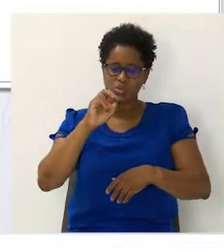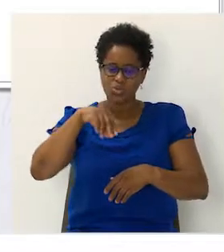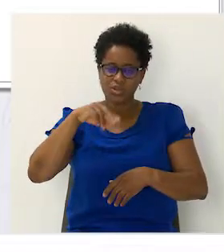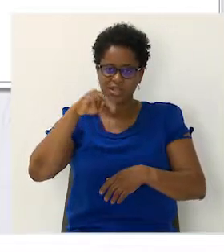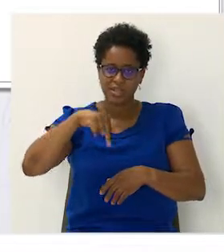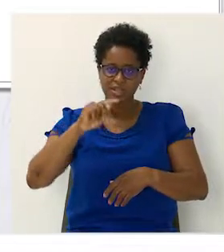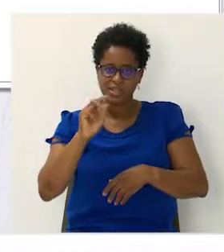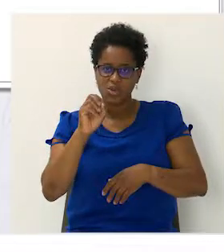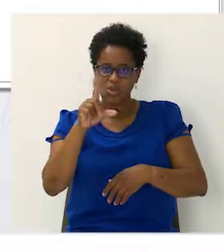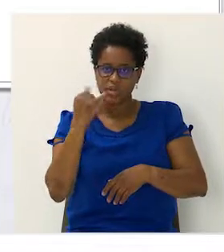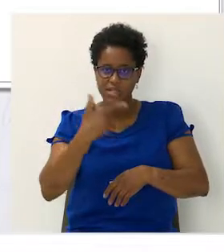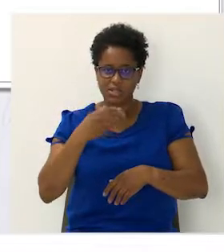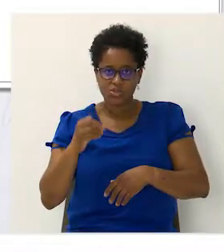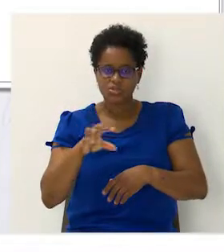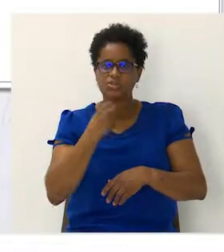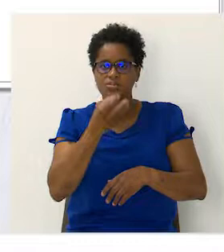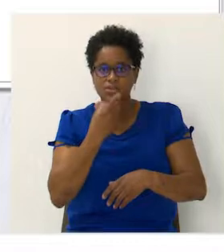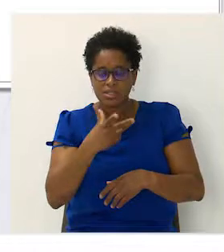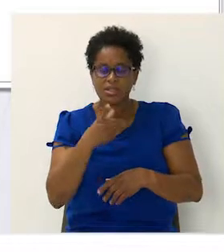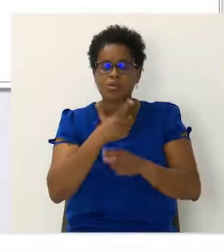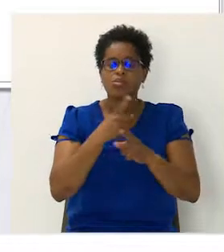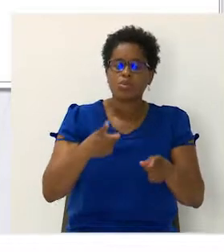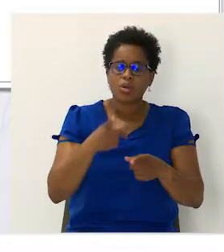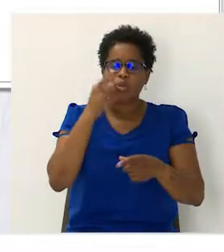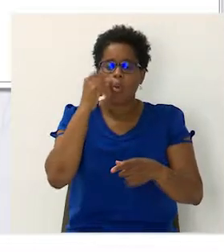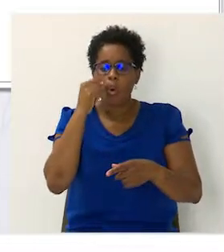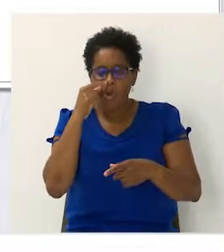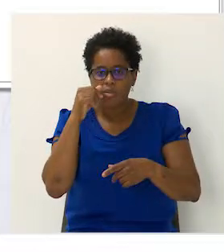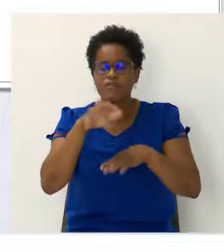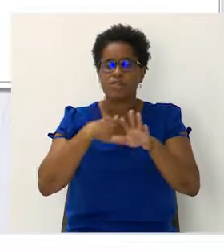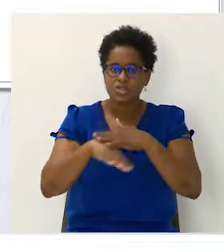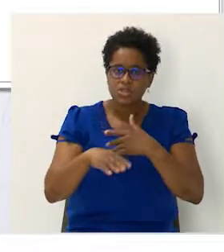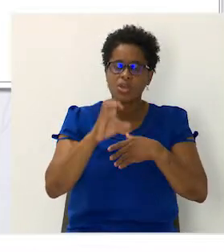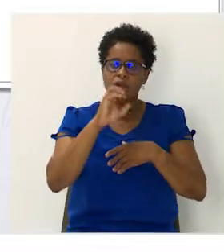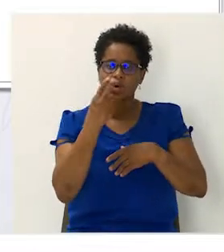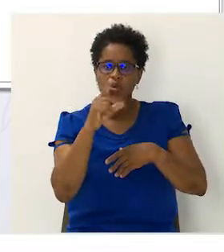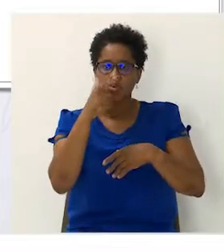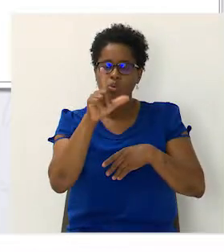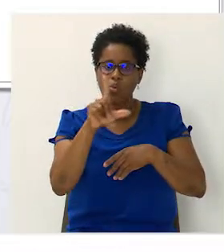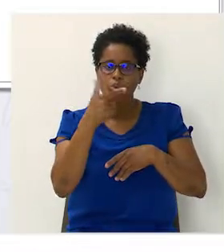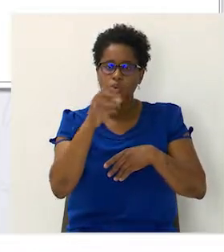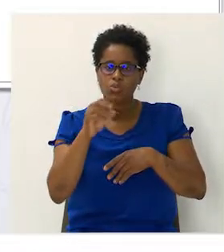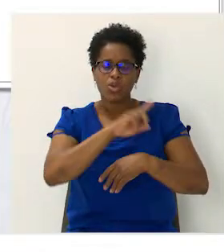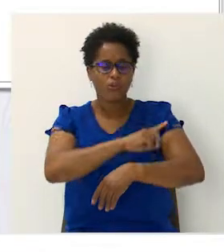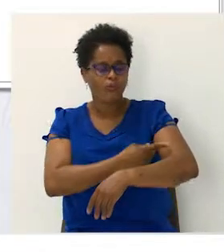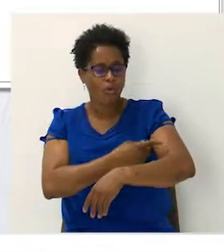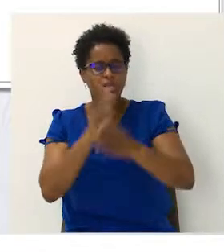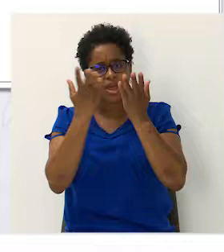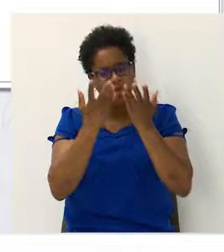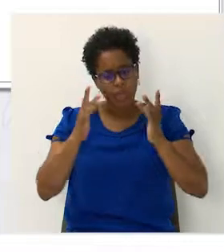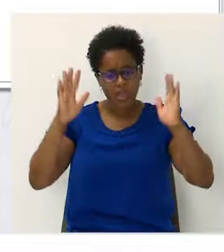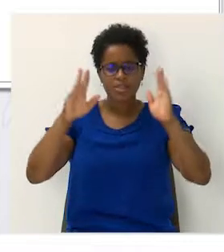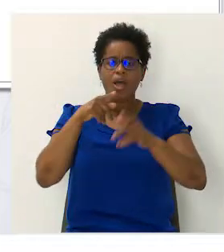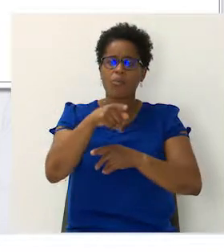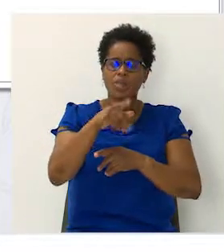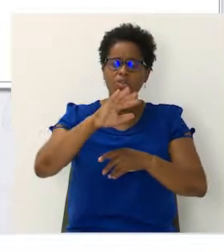as razões pelas quais o homem prestava culto às forças da natureza, apontar